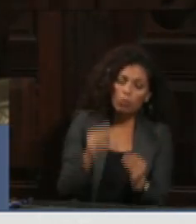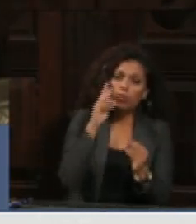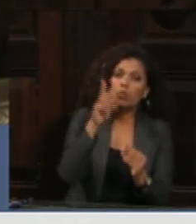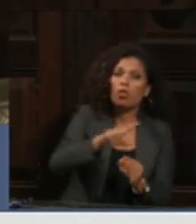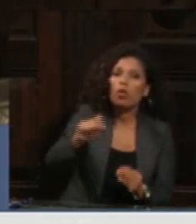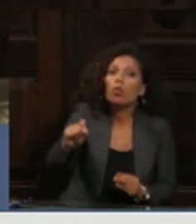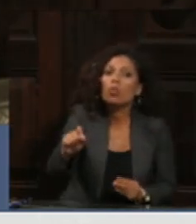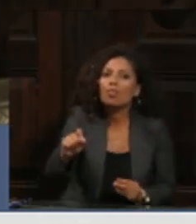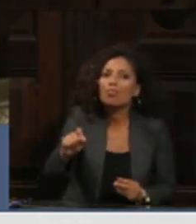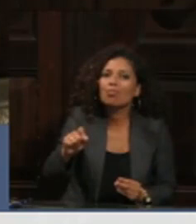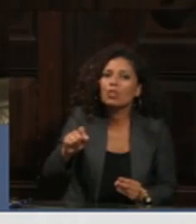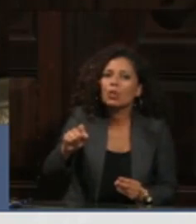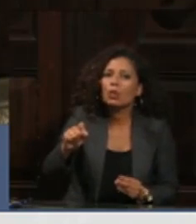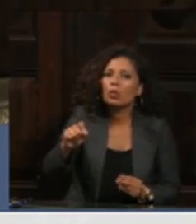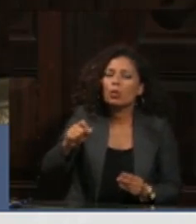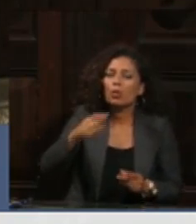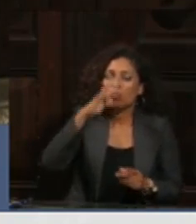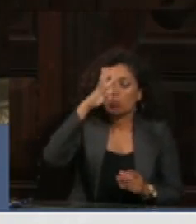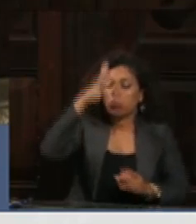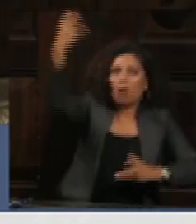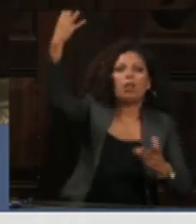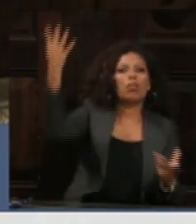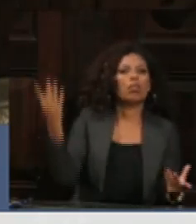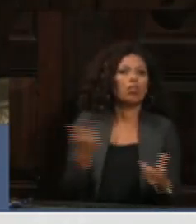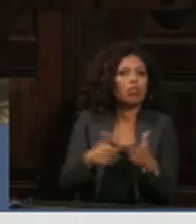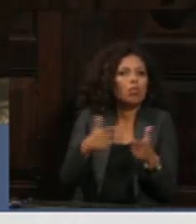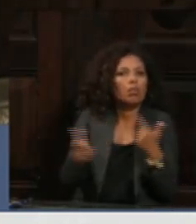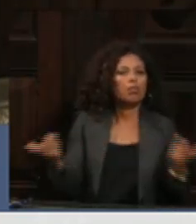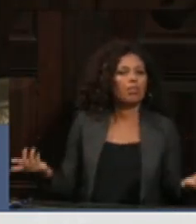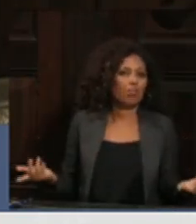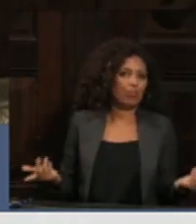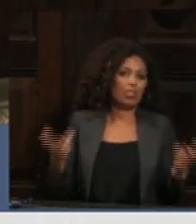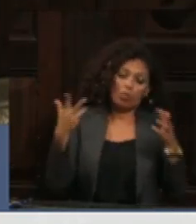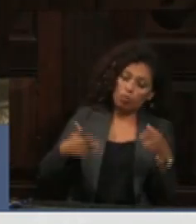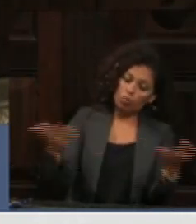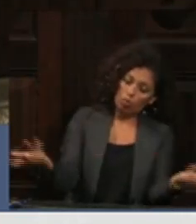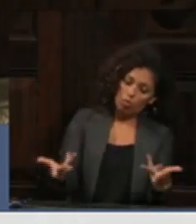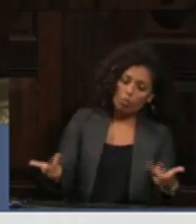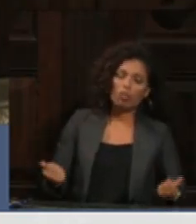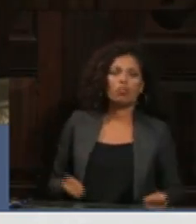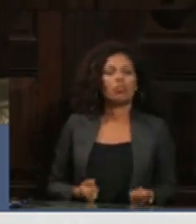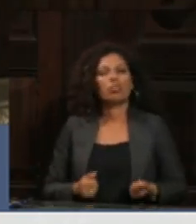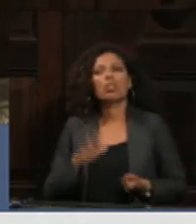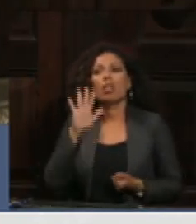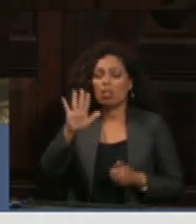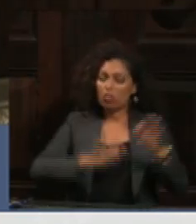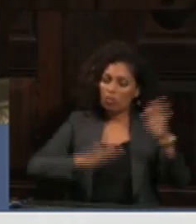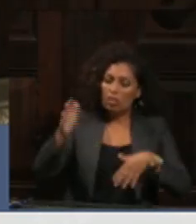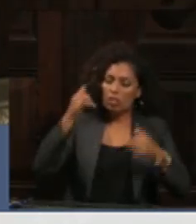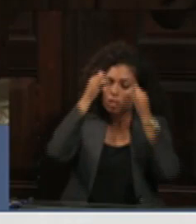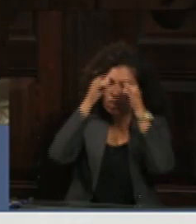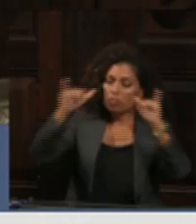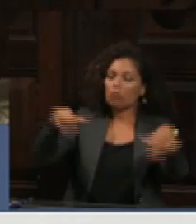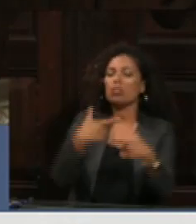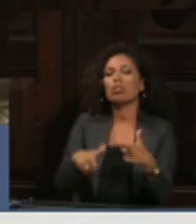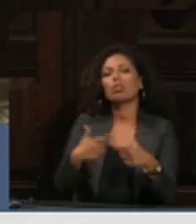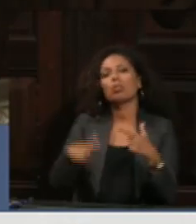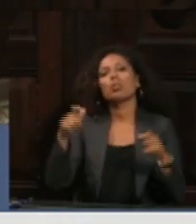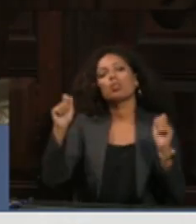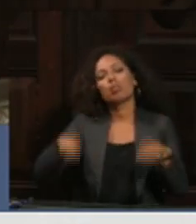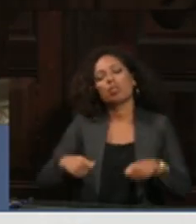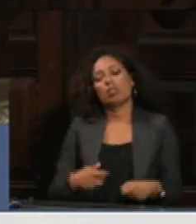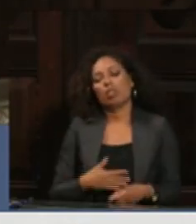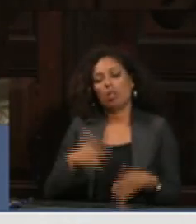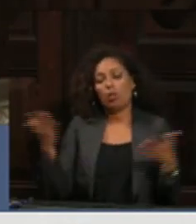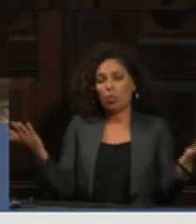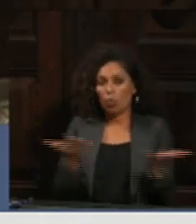são surtos, que muitas vezes são inevitáveis, mas muitas vezes também podem ser evitáveis. E o grande